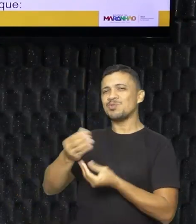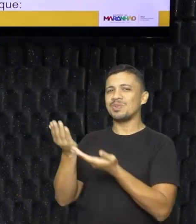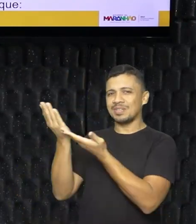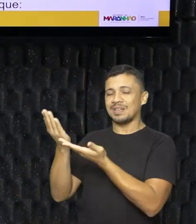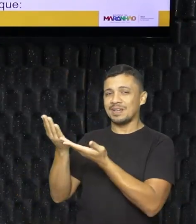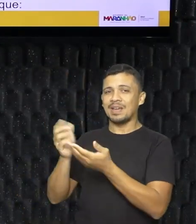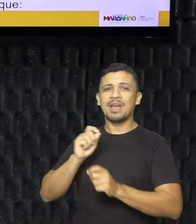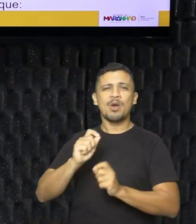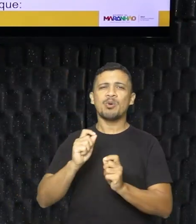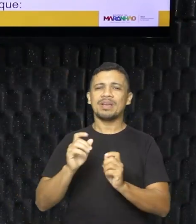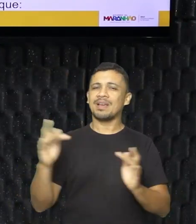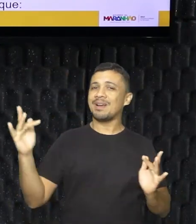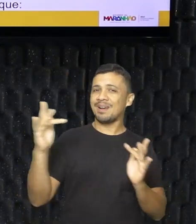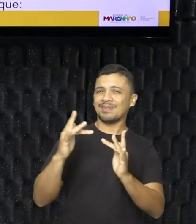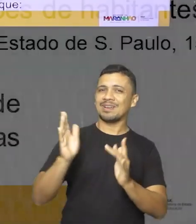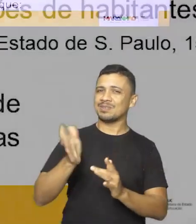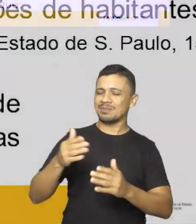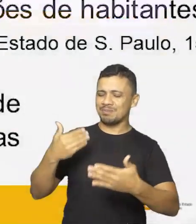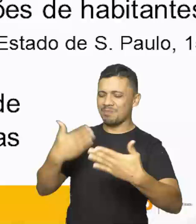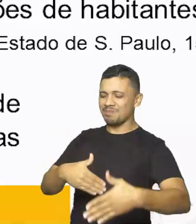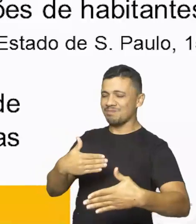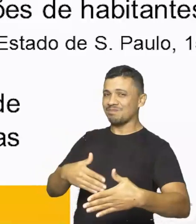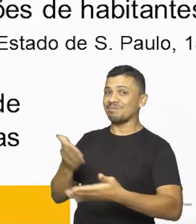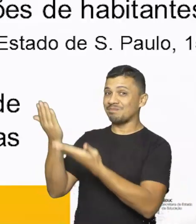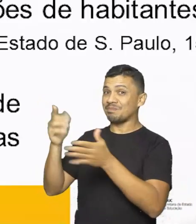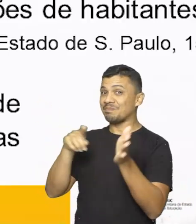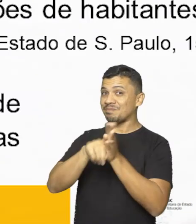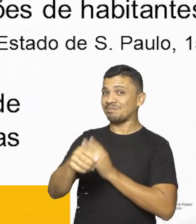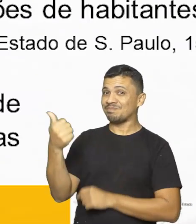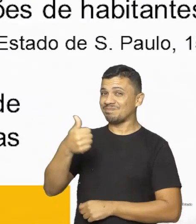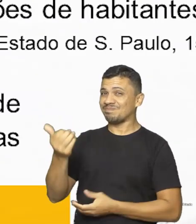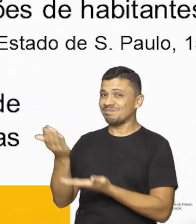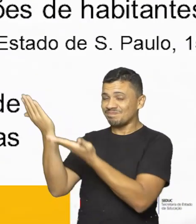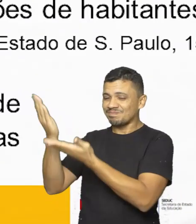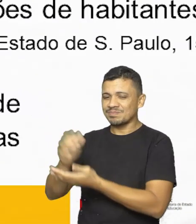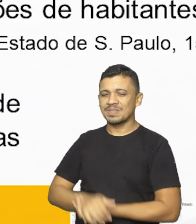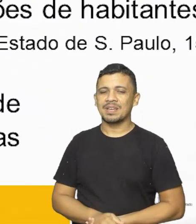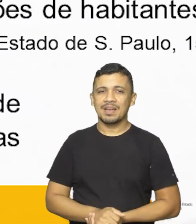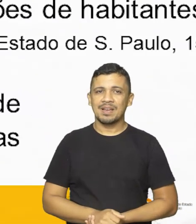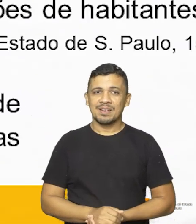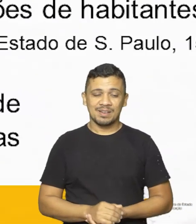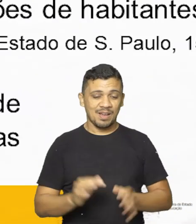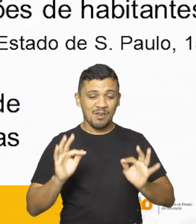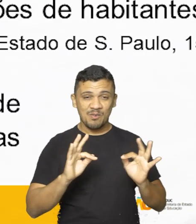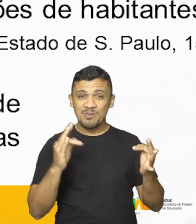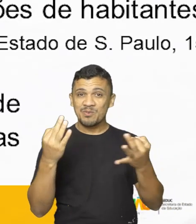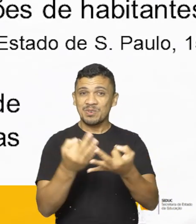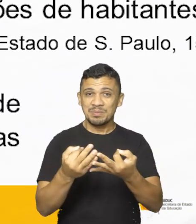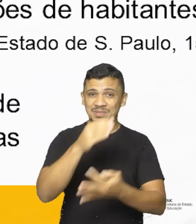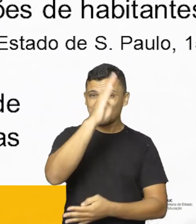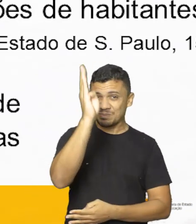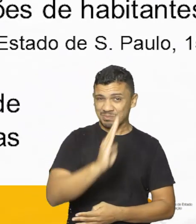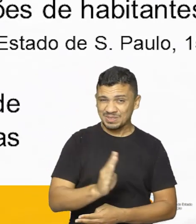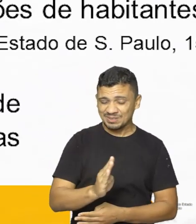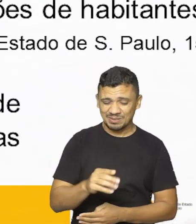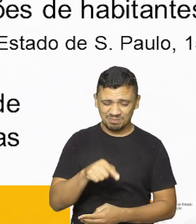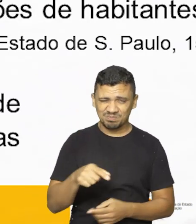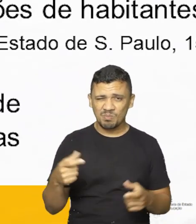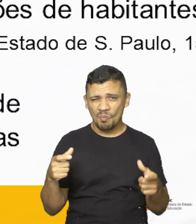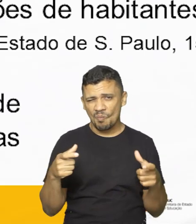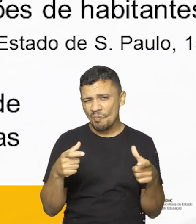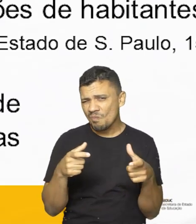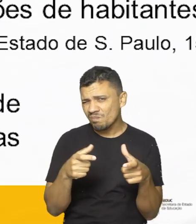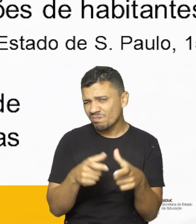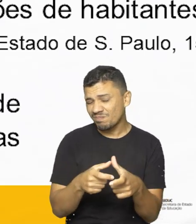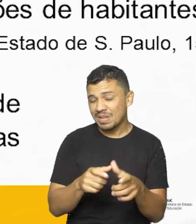clássico da nossa prova. Vamos para a primeira? A família brasileira continua encolhendo, de maneira gradual,